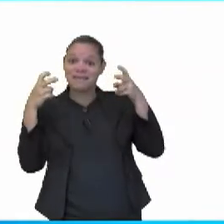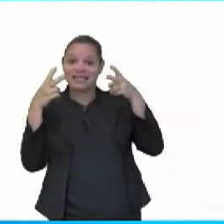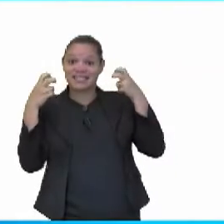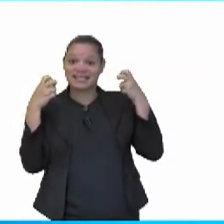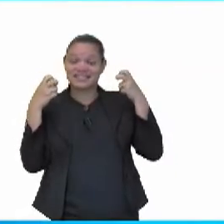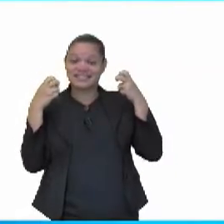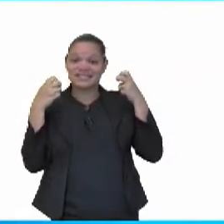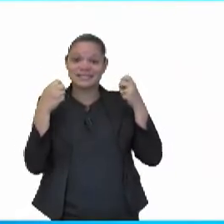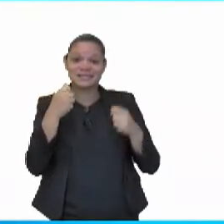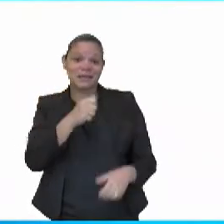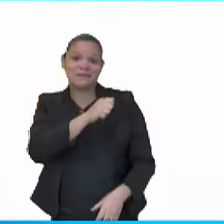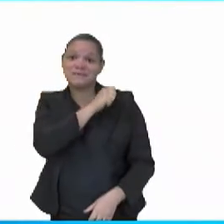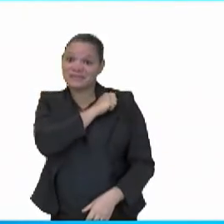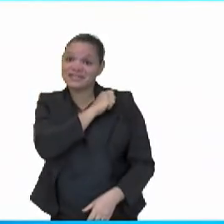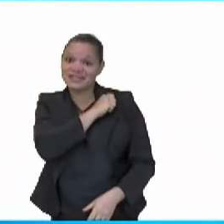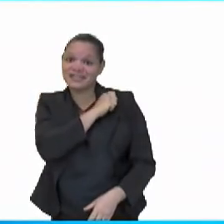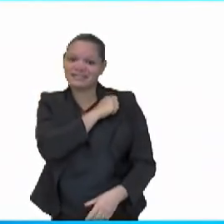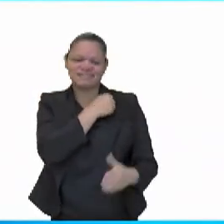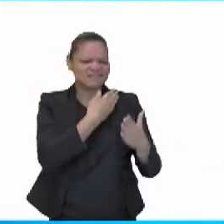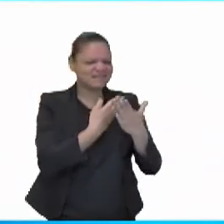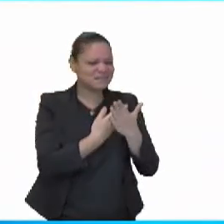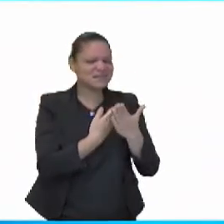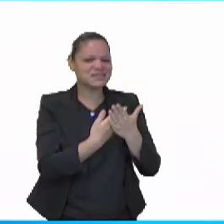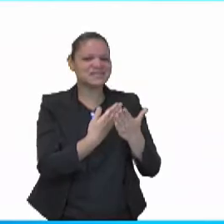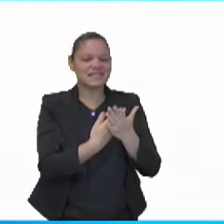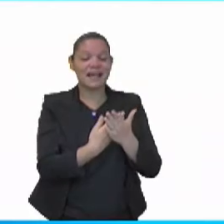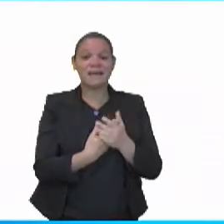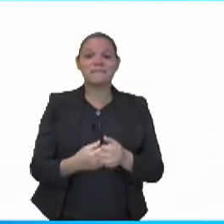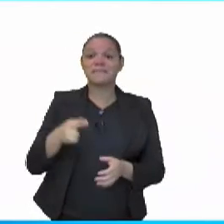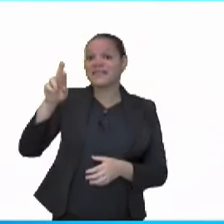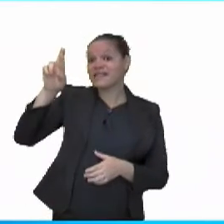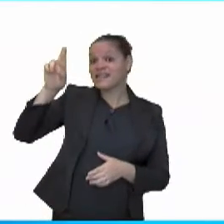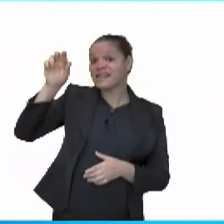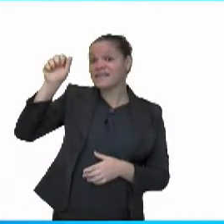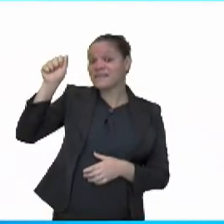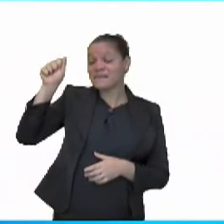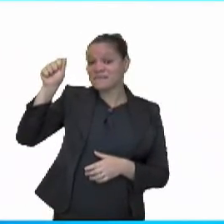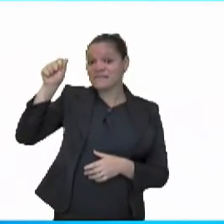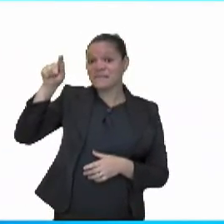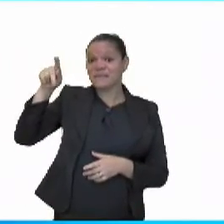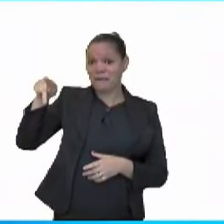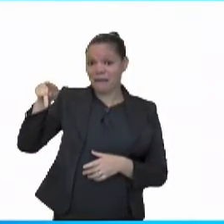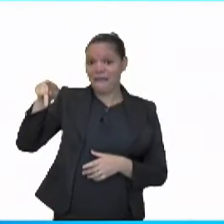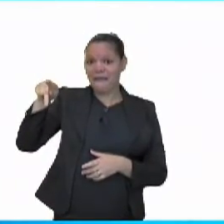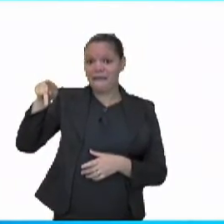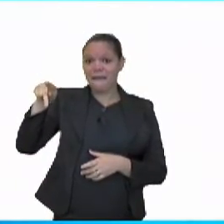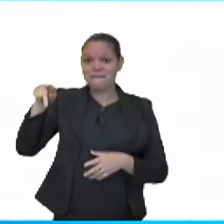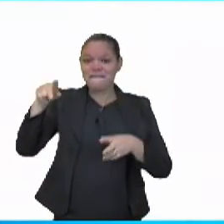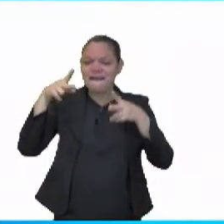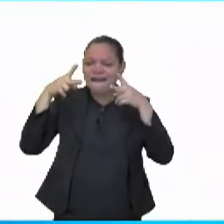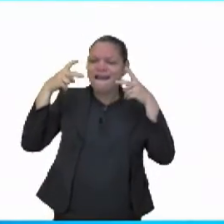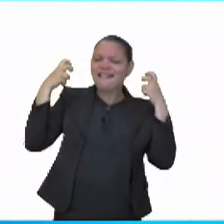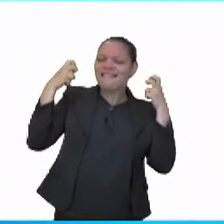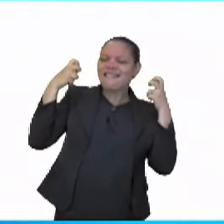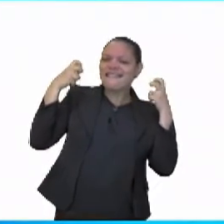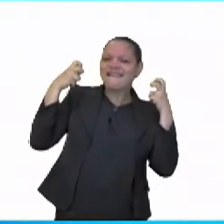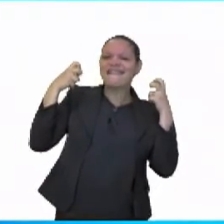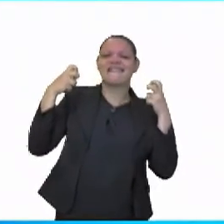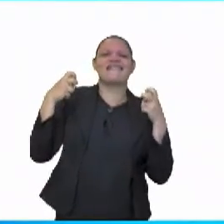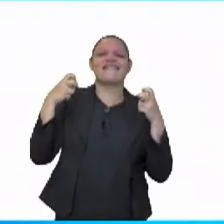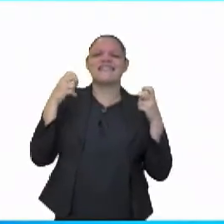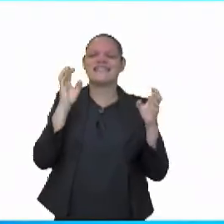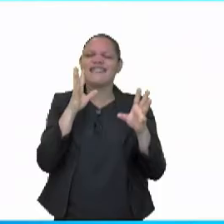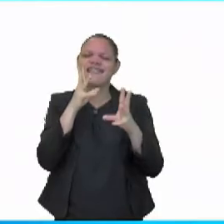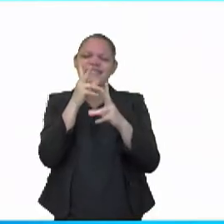atividades. E o rap não deixa de ser uma manifestação, um alerta, e a gente usou do rap para chamar a atenção dos